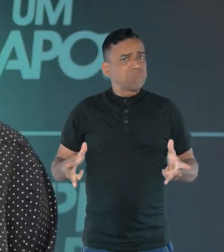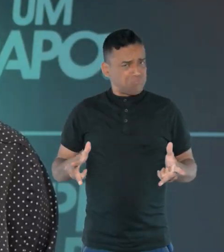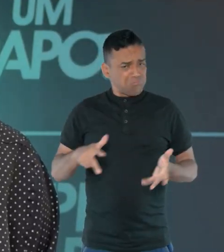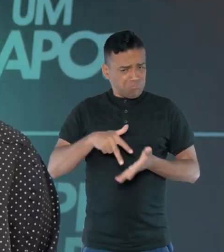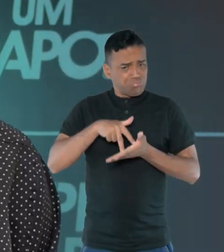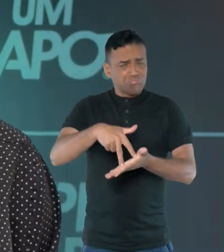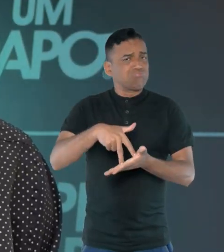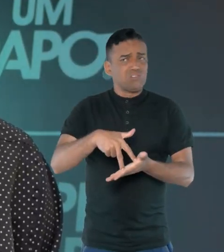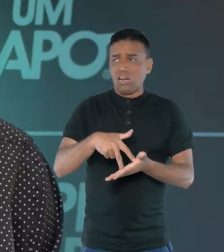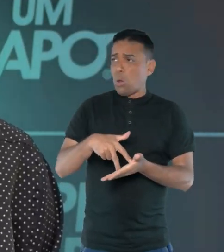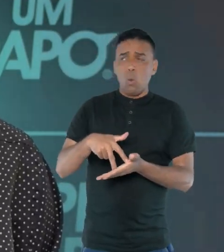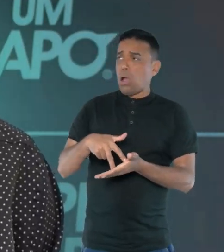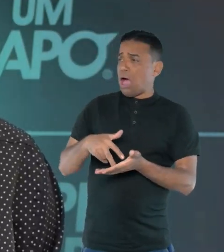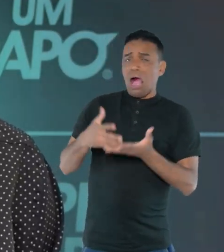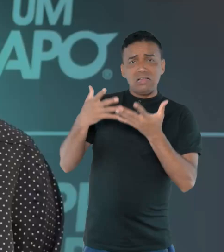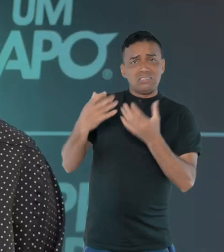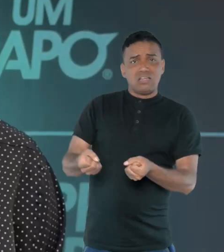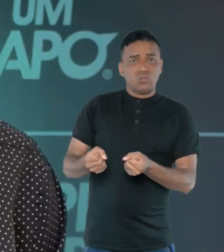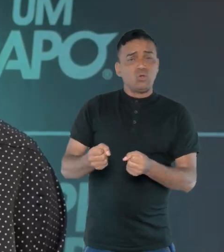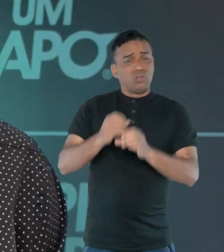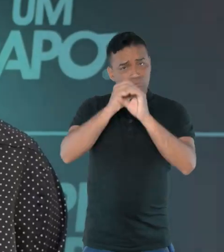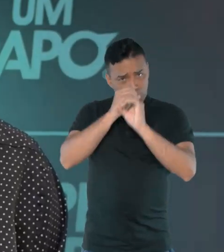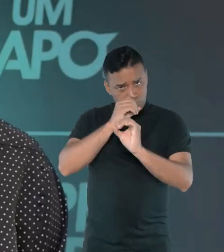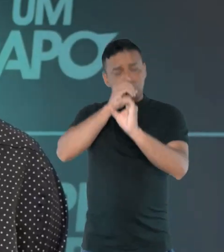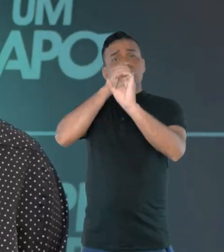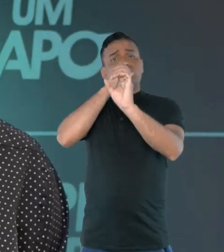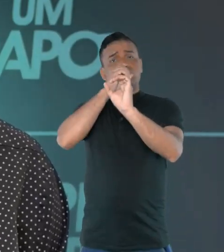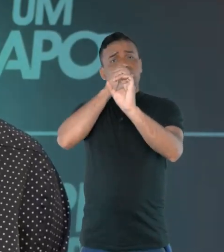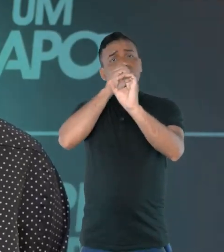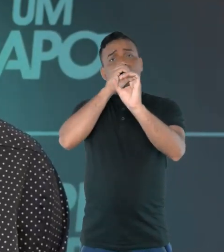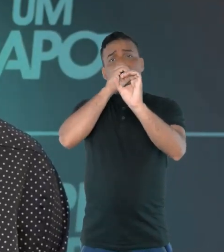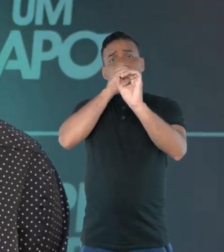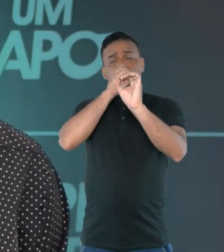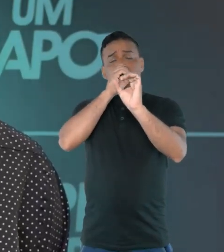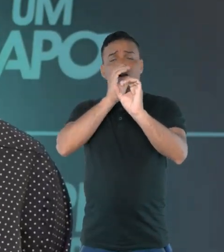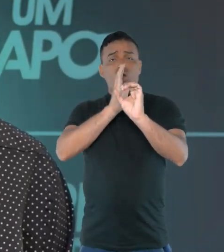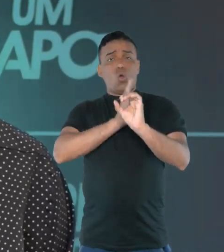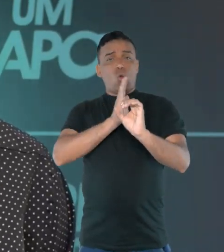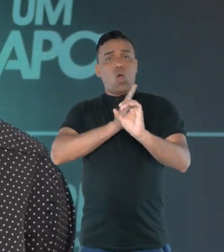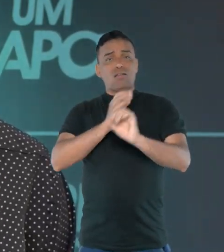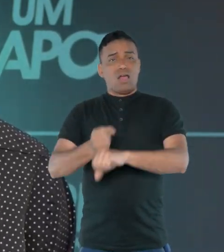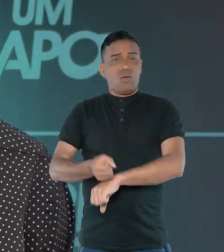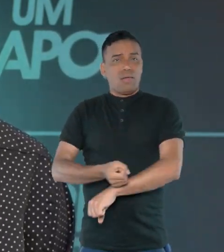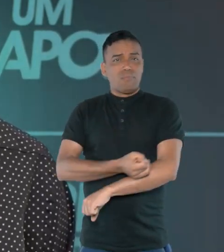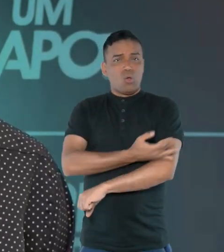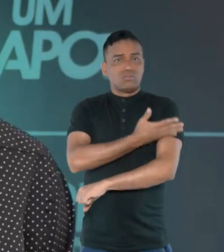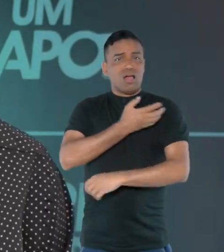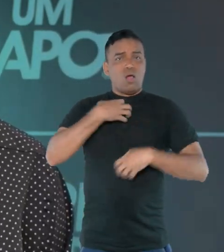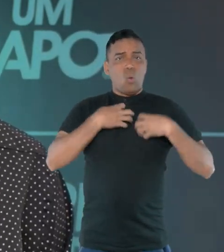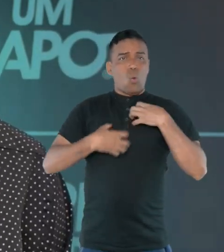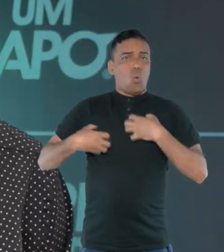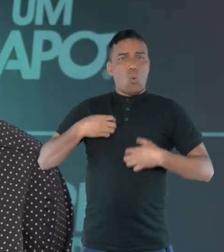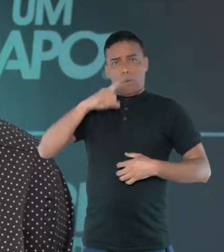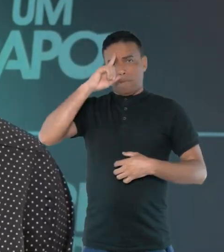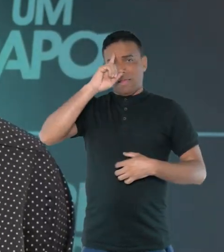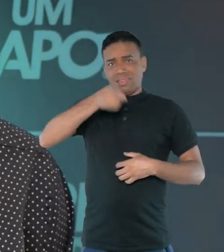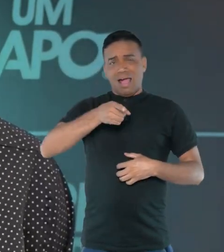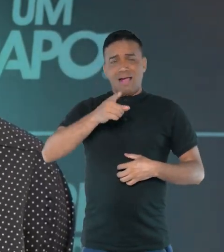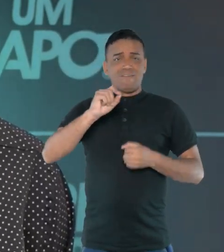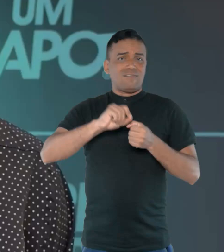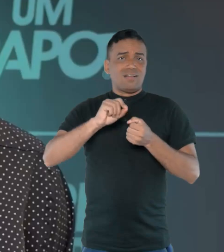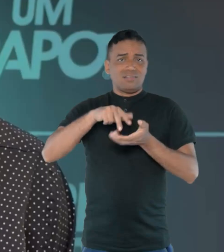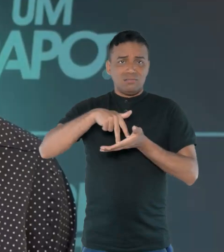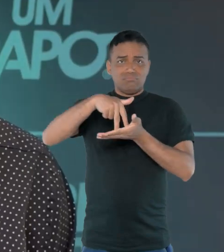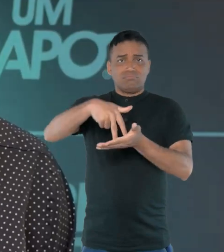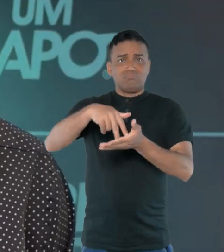alguma. Tocou a corneta, conforme o coração lhe inquietava a fazer. Fez